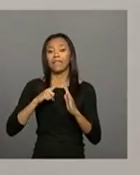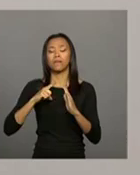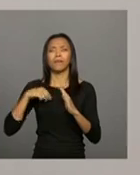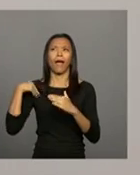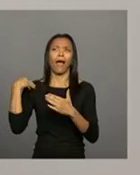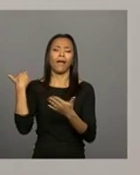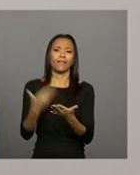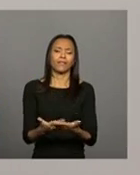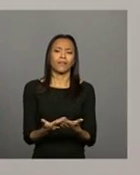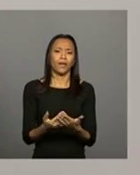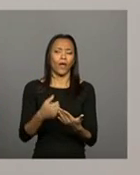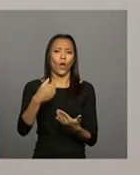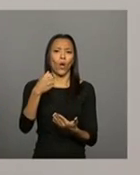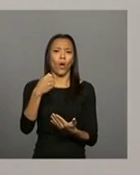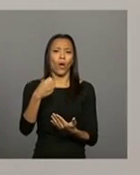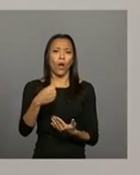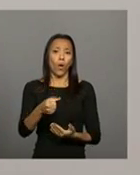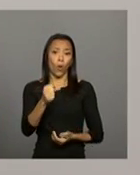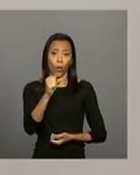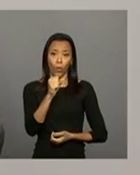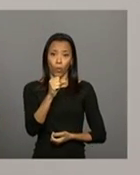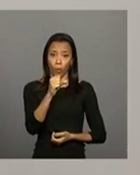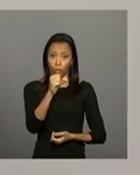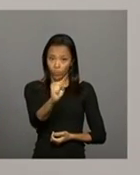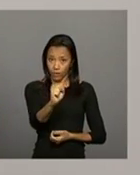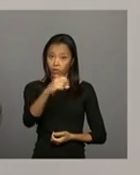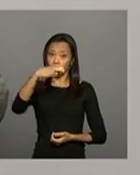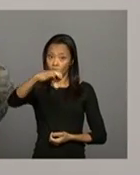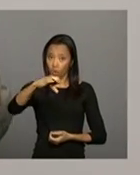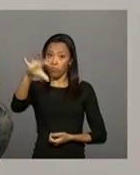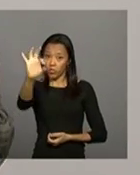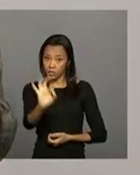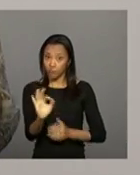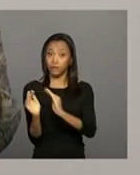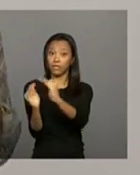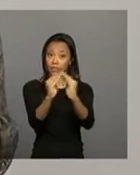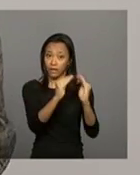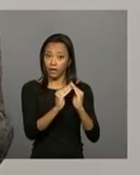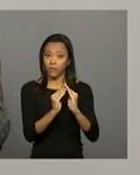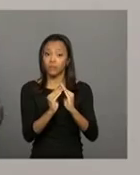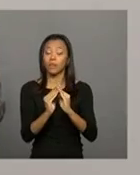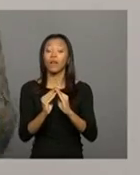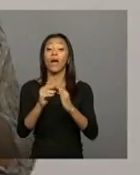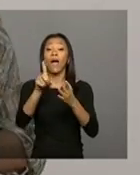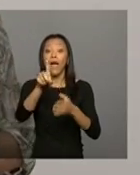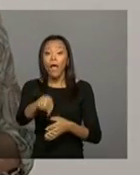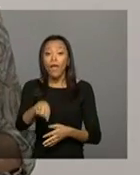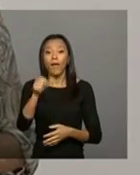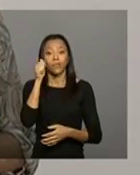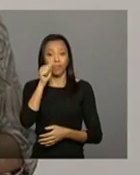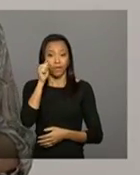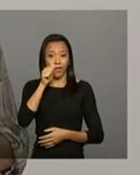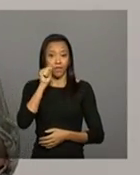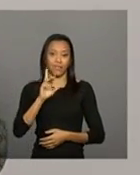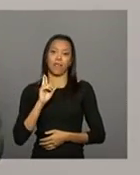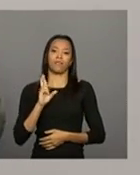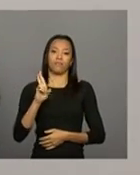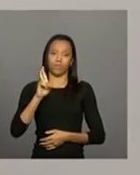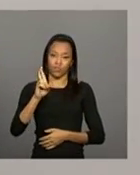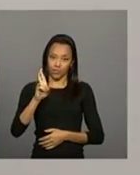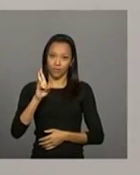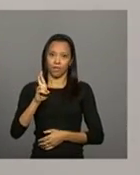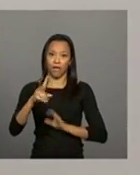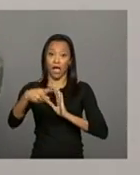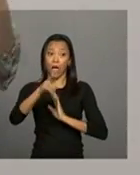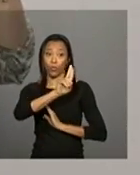agora 89% das moradias tendo as mulheres como proprietárias, porque